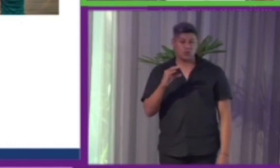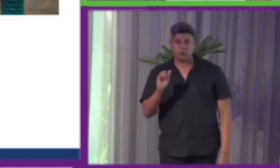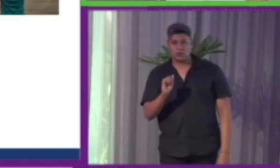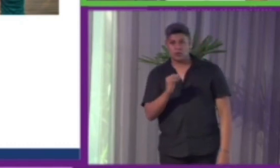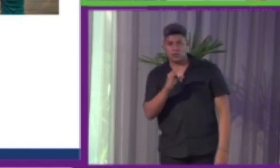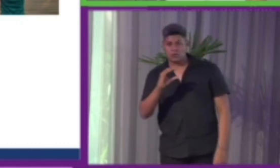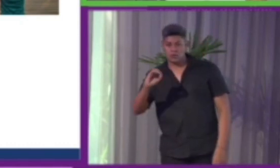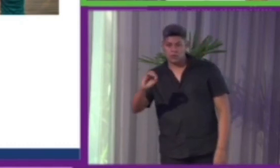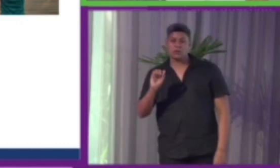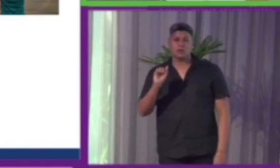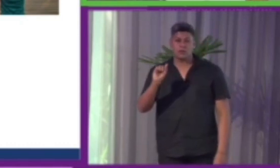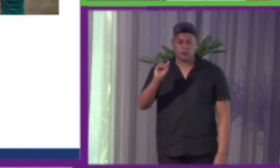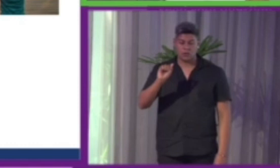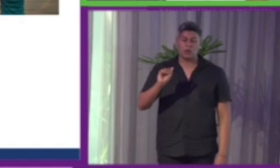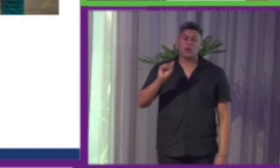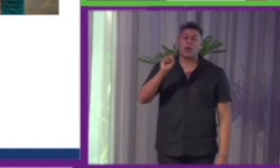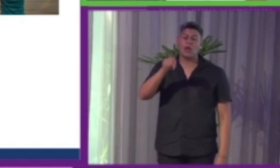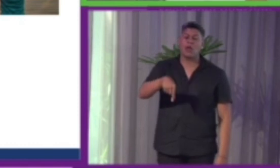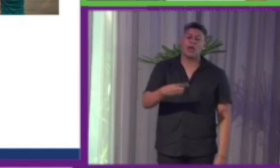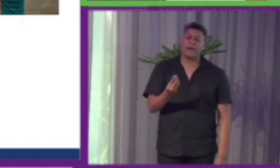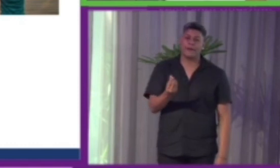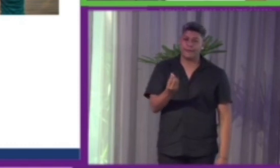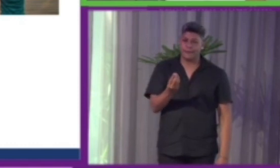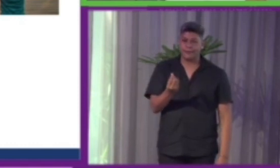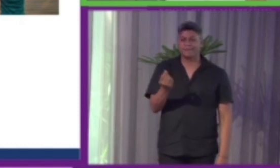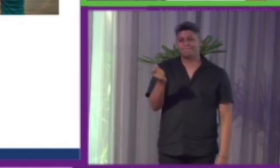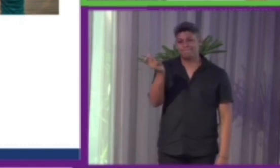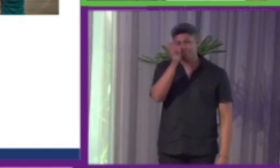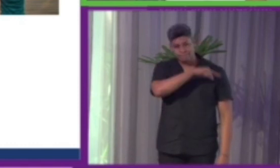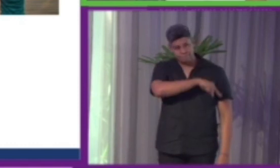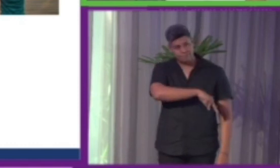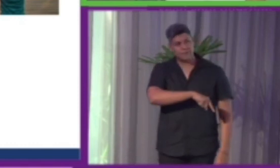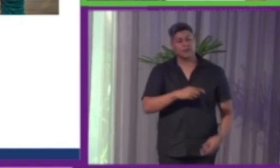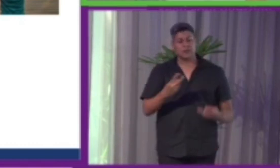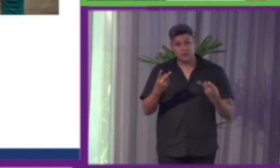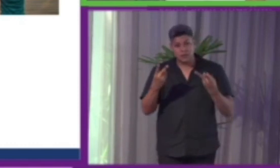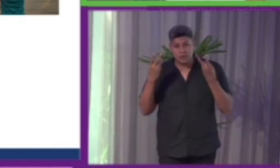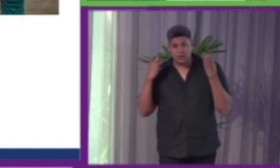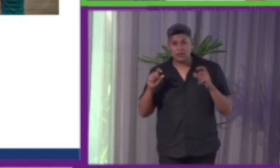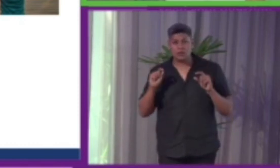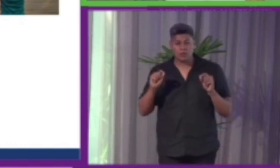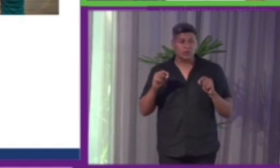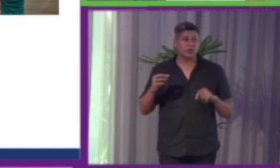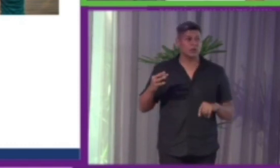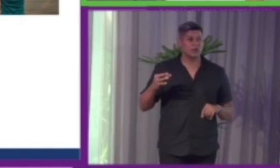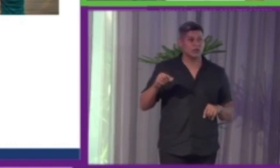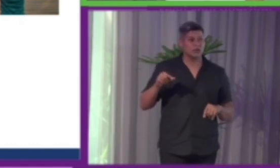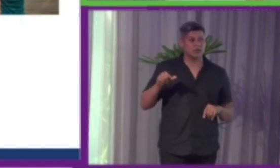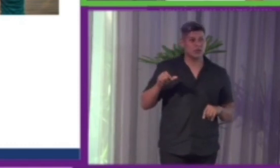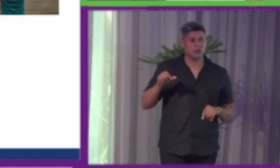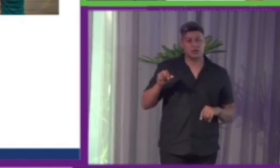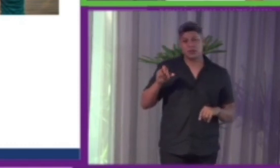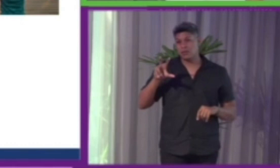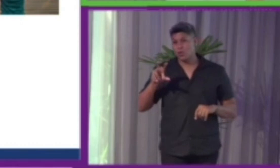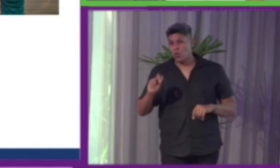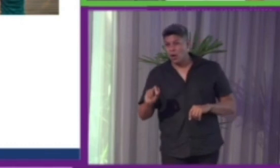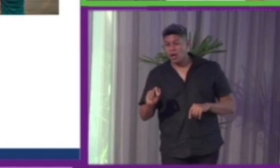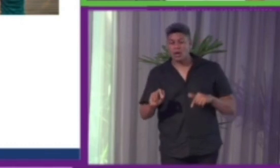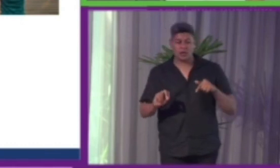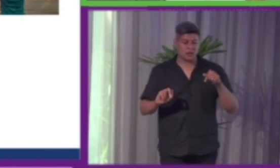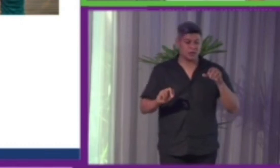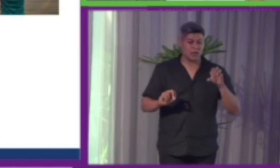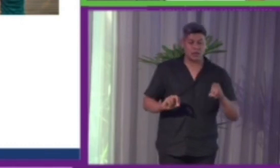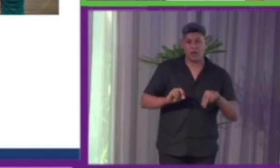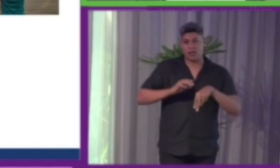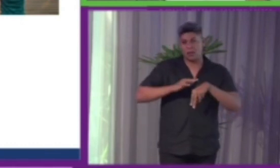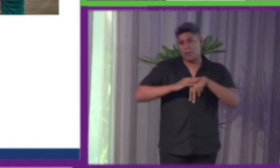aí uma mutação muito rara. A gente tinha aí uma expectativa em ter em torno de 50, 70 pacientes do Brasil elegíveis